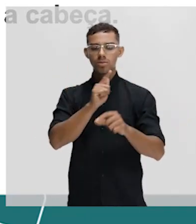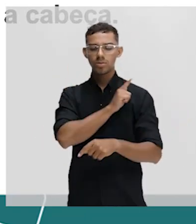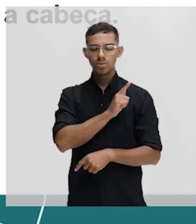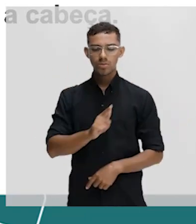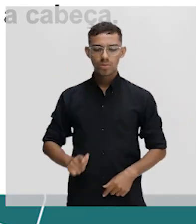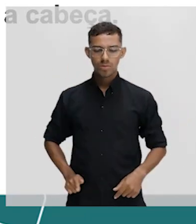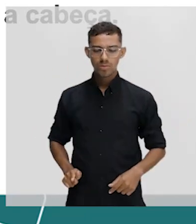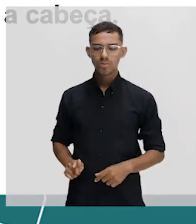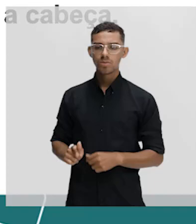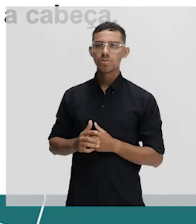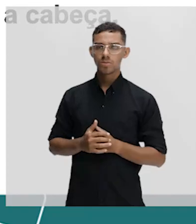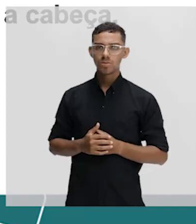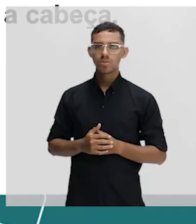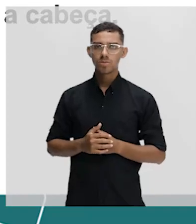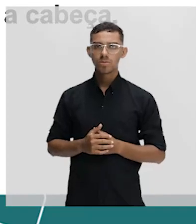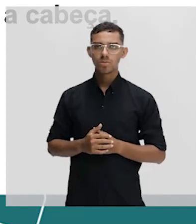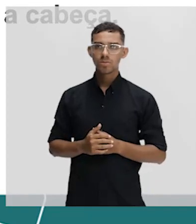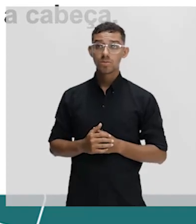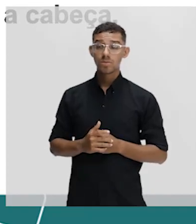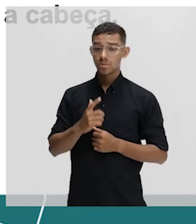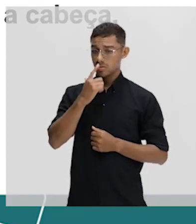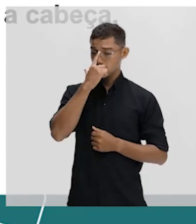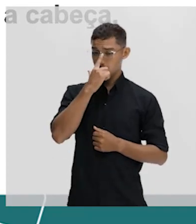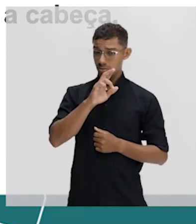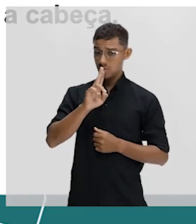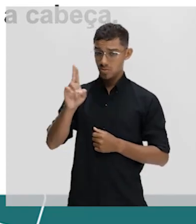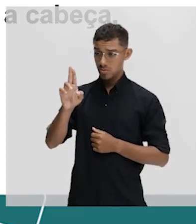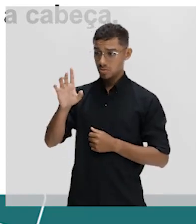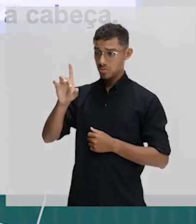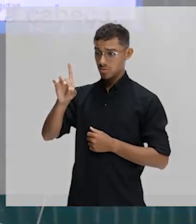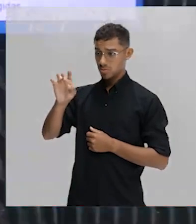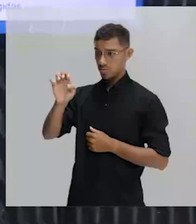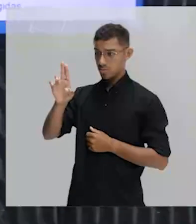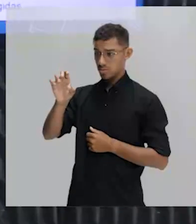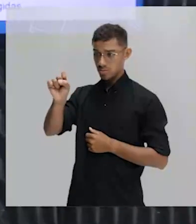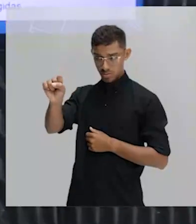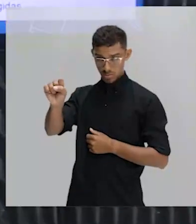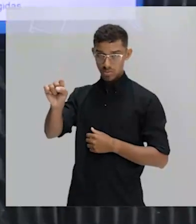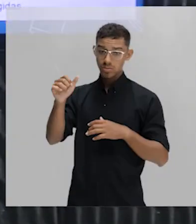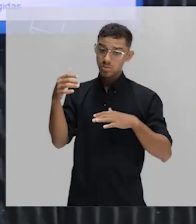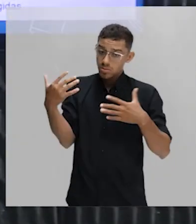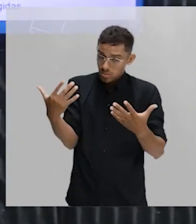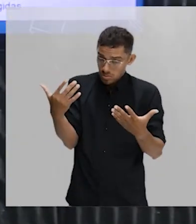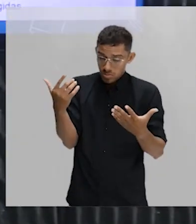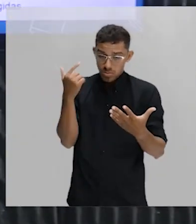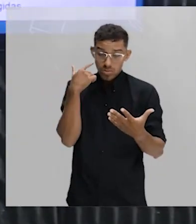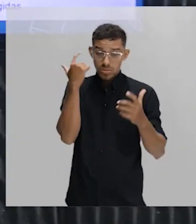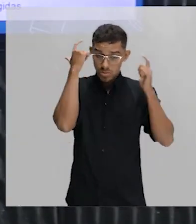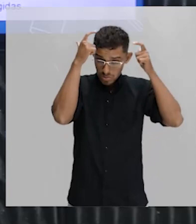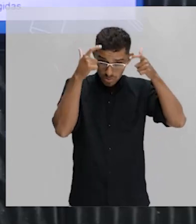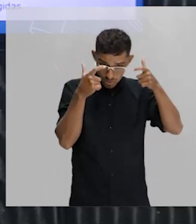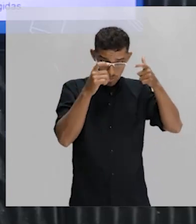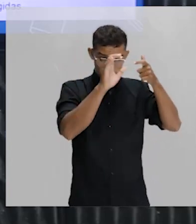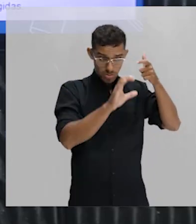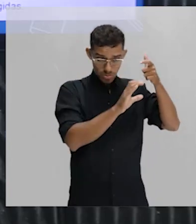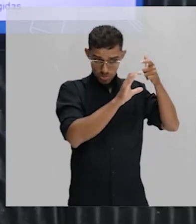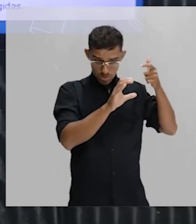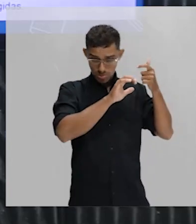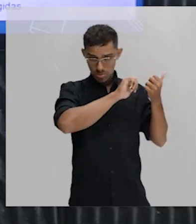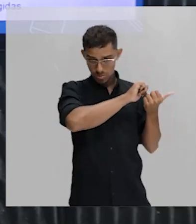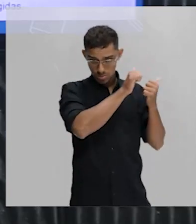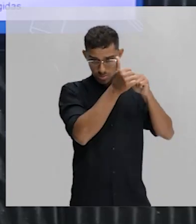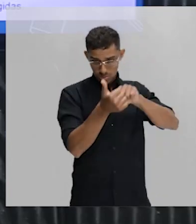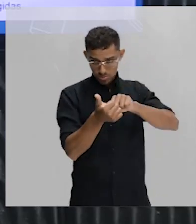sendo irônico para que vocês entendam. Quem não entendeu, eu vou explicar novamente. O imperador, que era cristão, já convertido ao